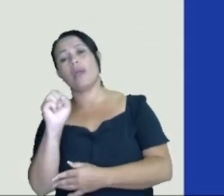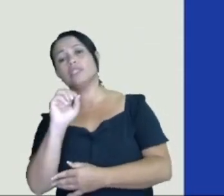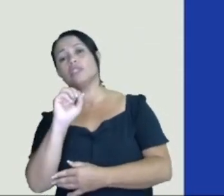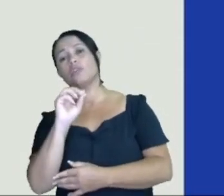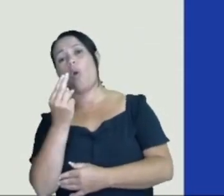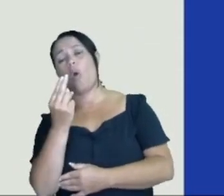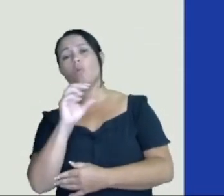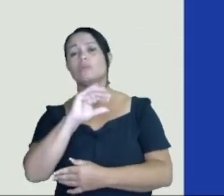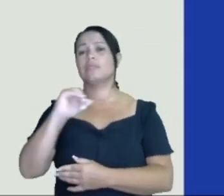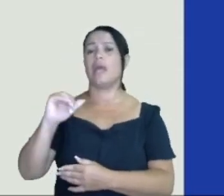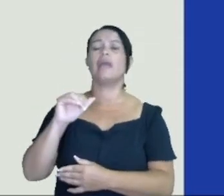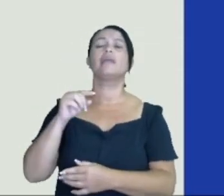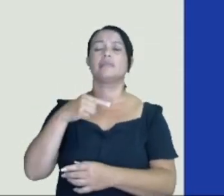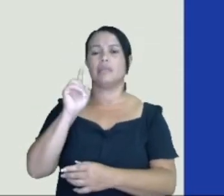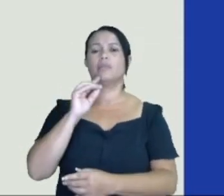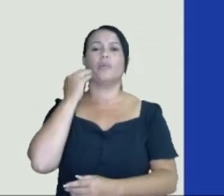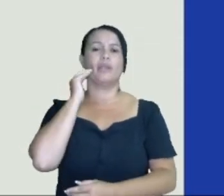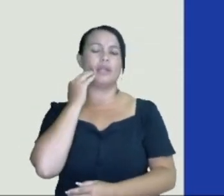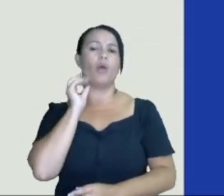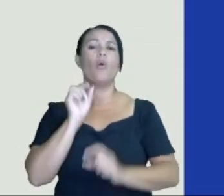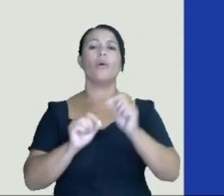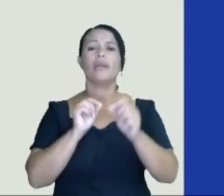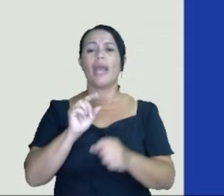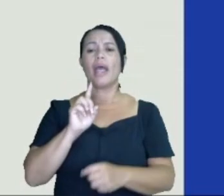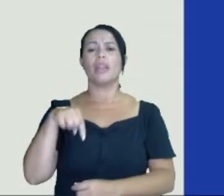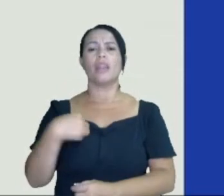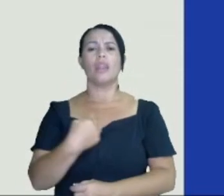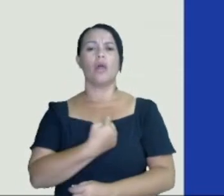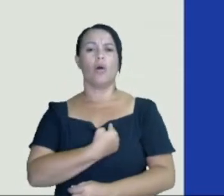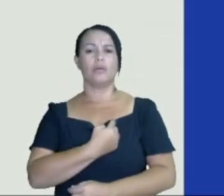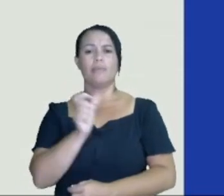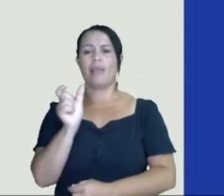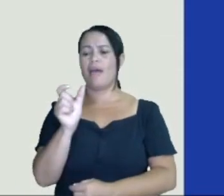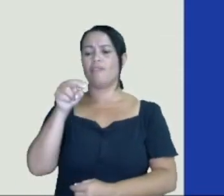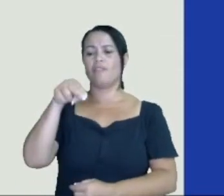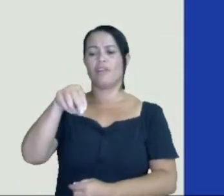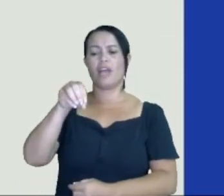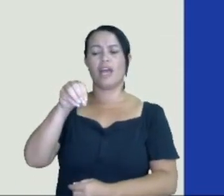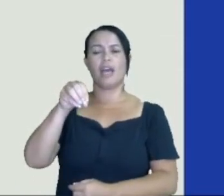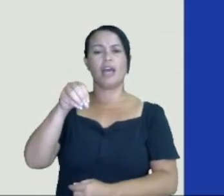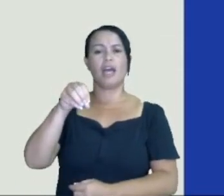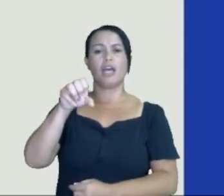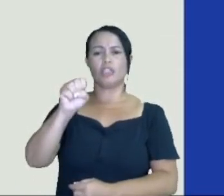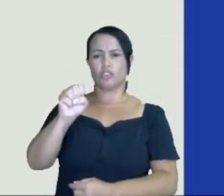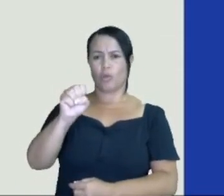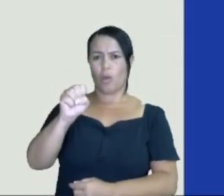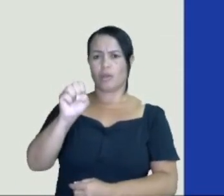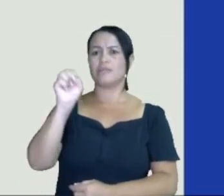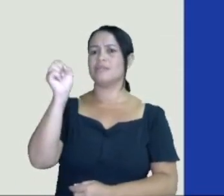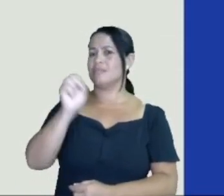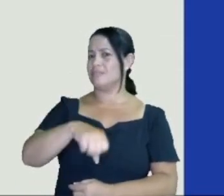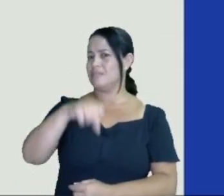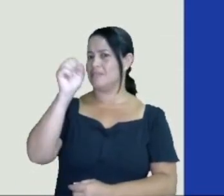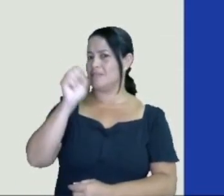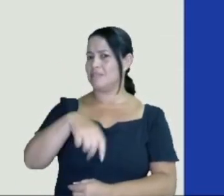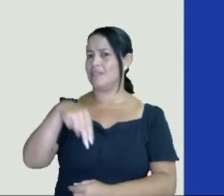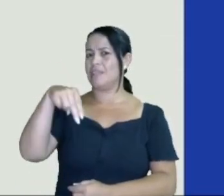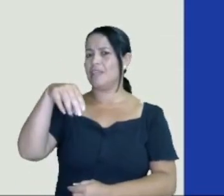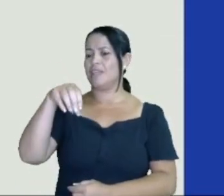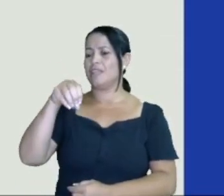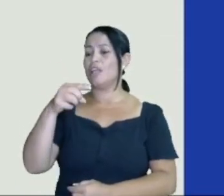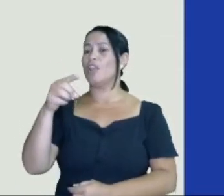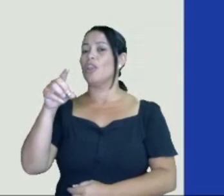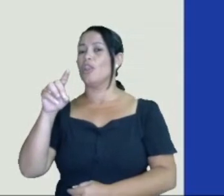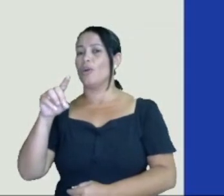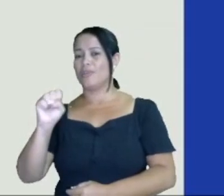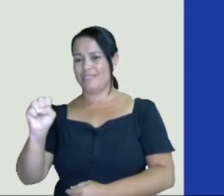se acentua. Vamos lá? A palavra nós acentua? Sim.